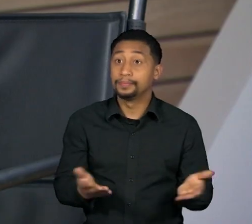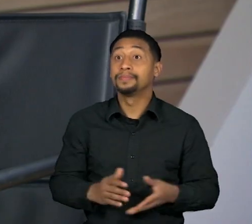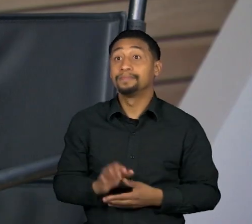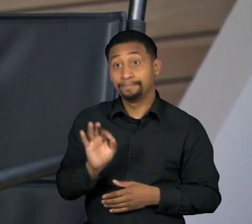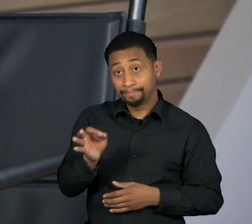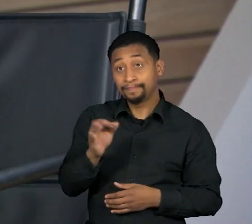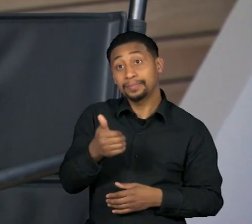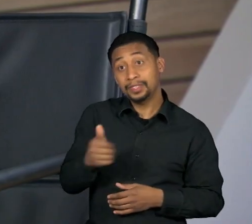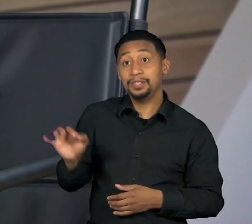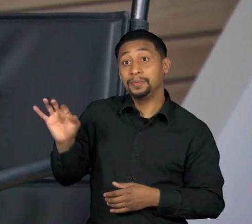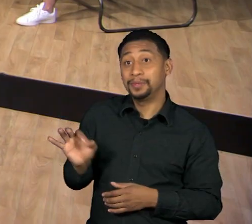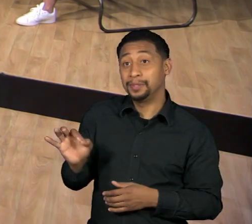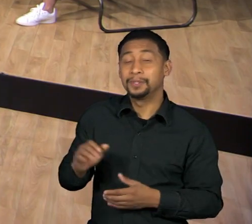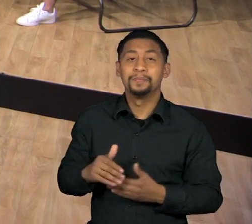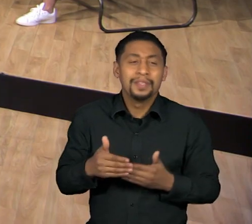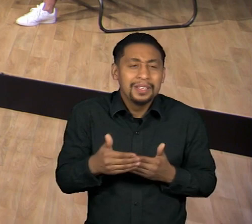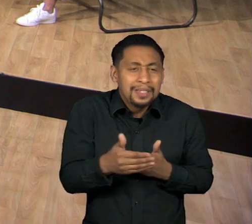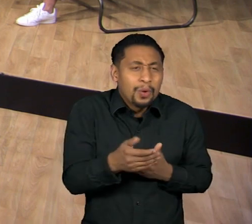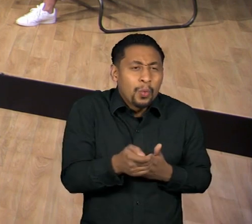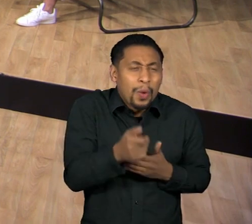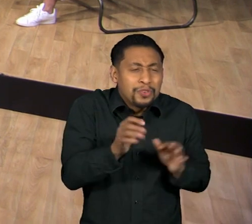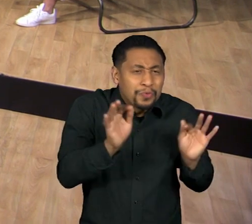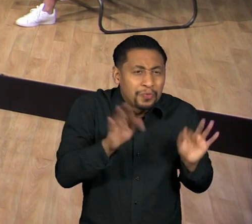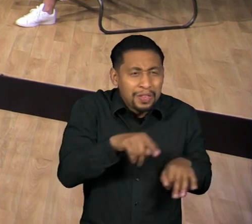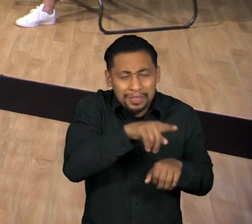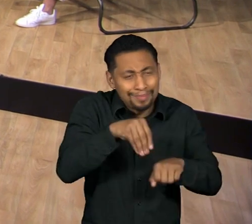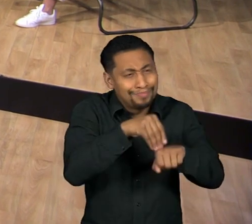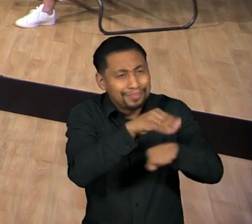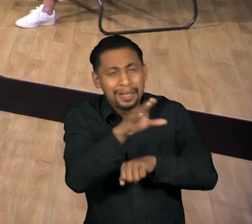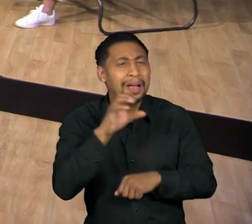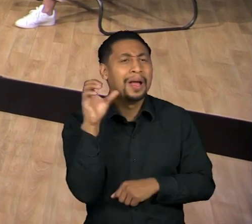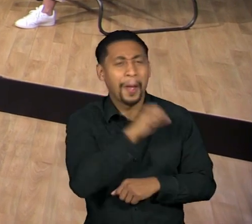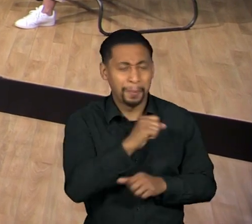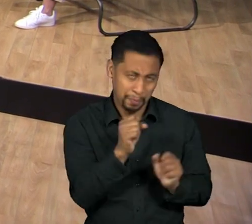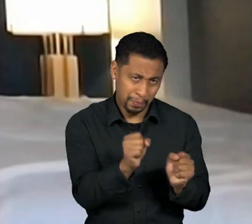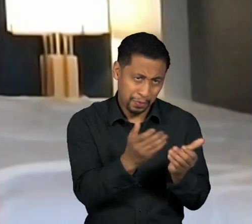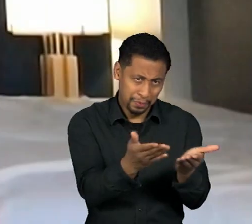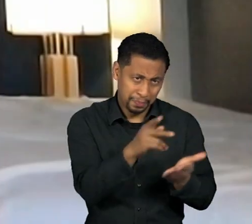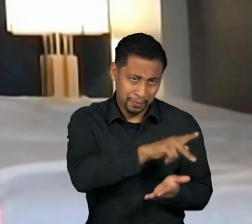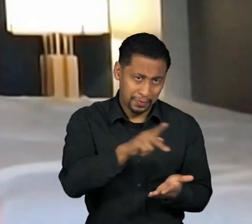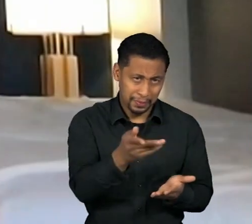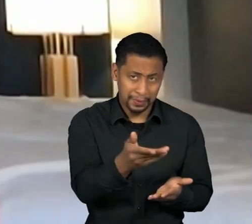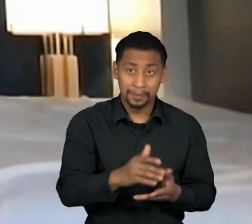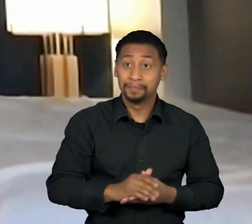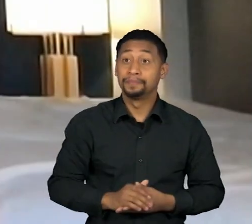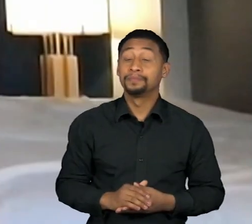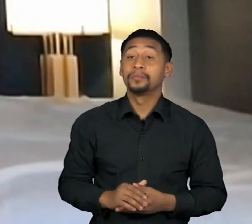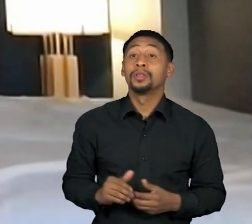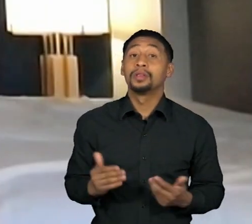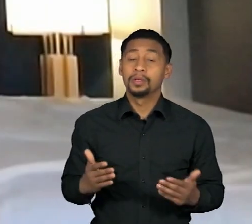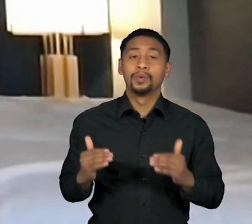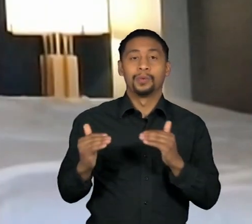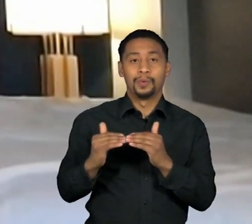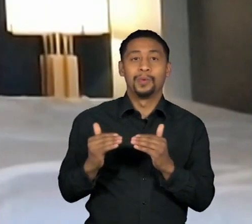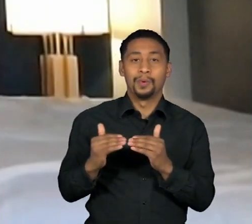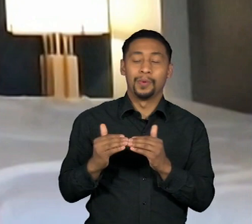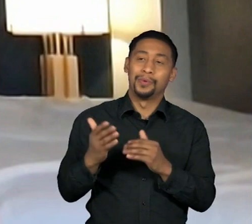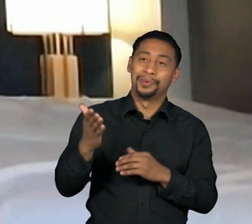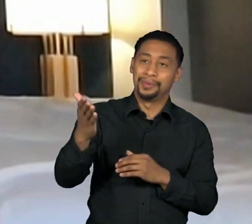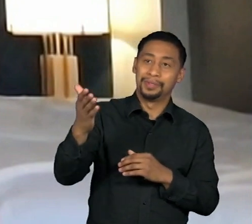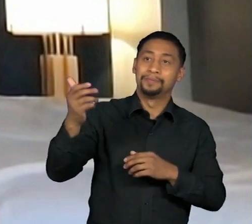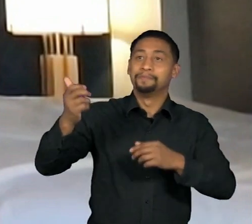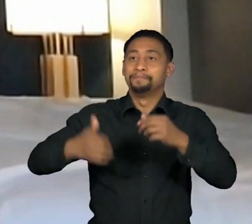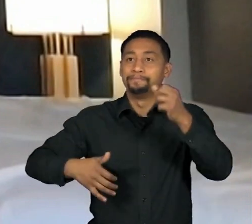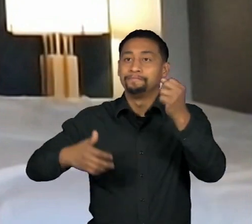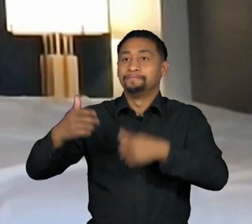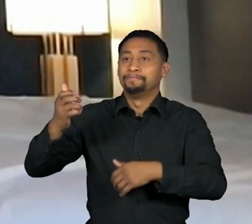vendo. 100% do ensino. Chegando ao final, um último recado rapidamente, professora Rosa. Então, eu concordo com tudo que foi falado